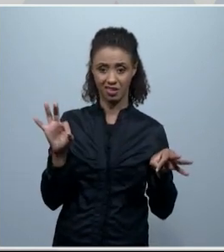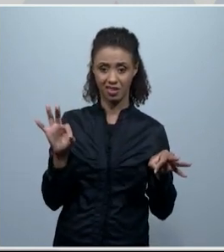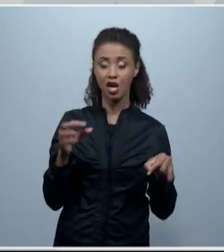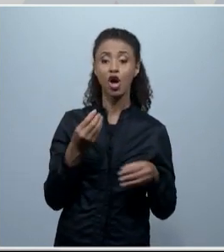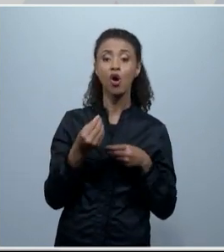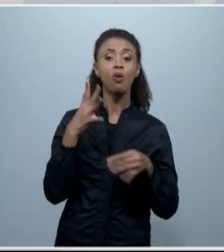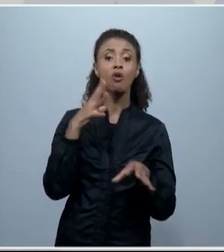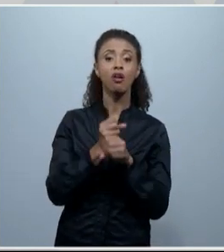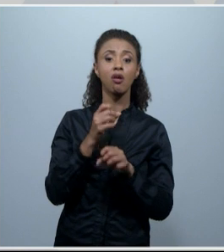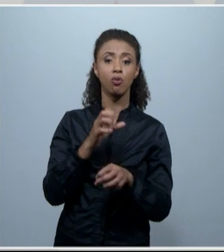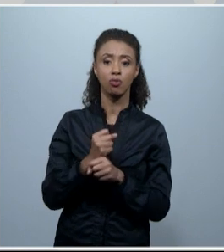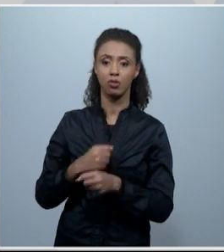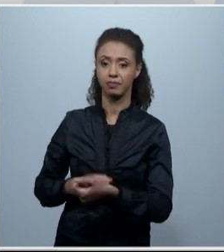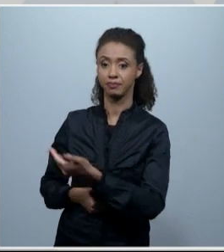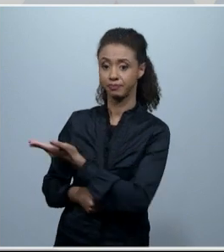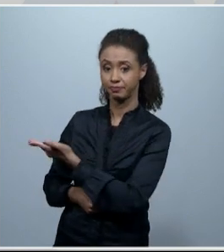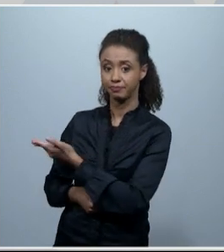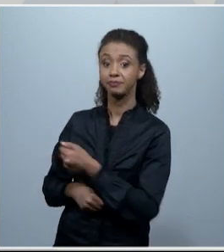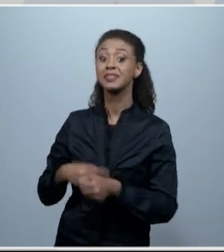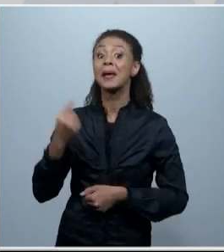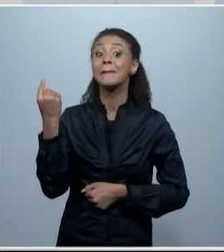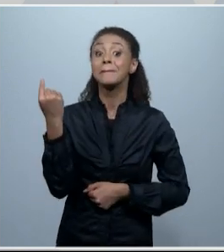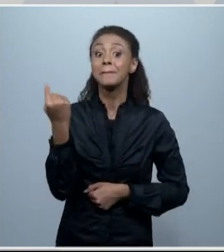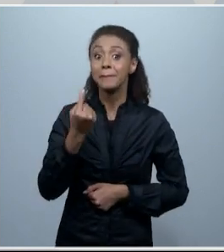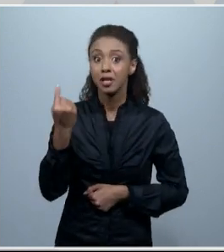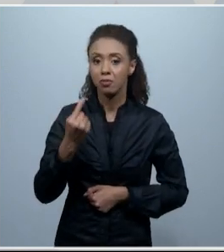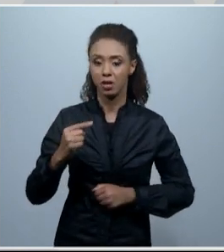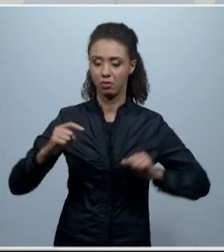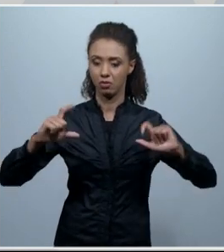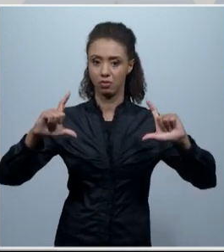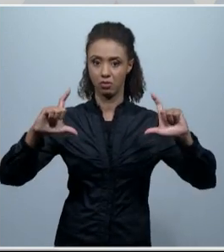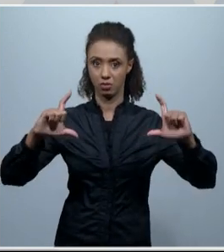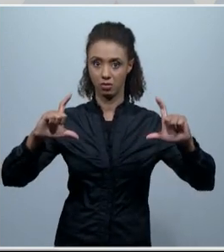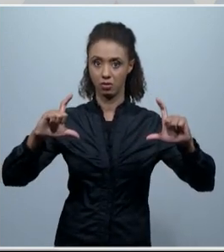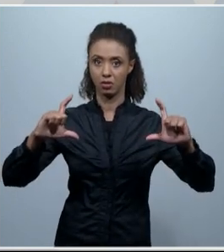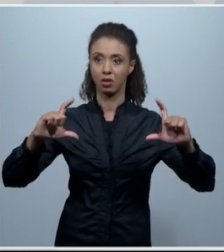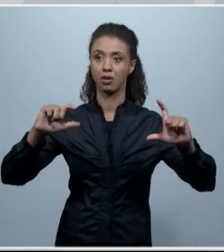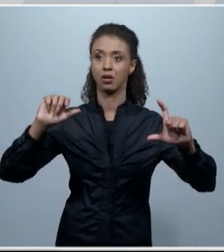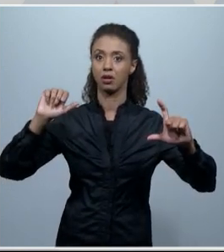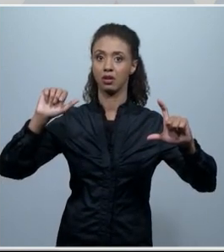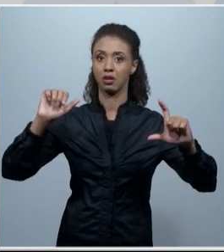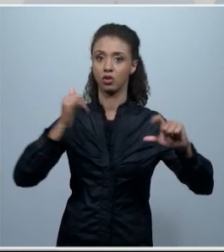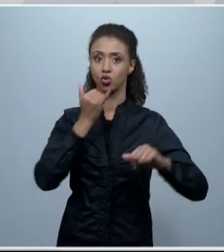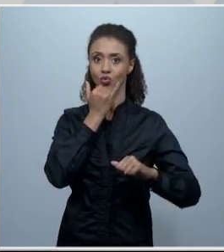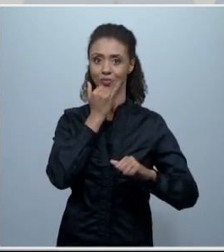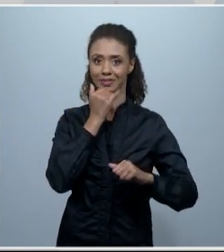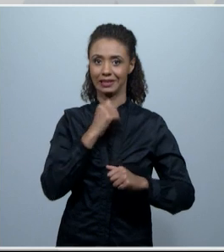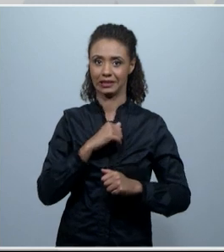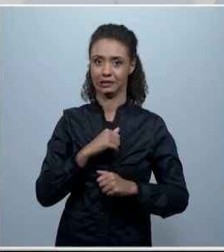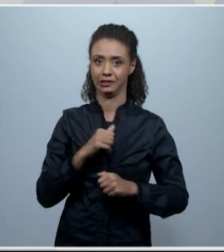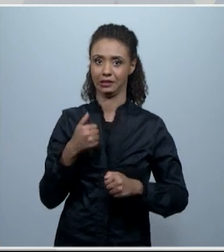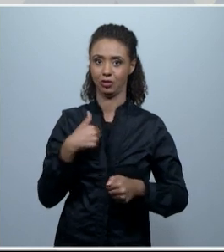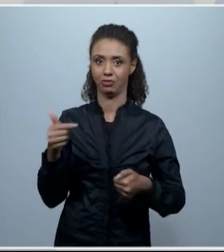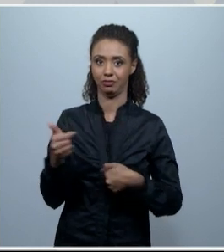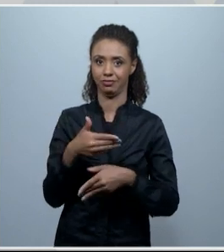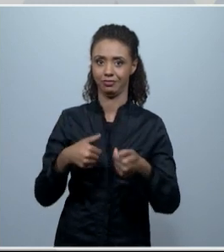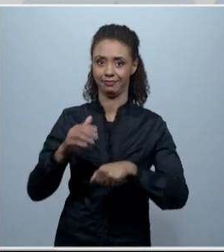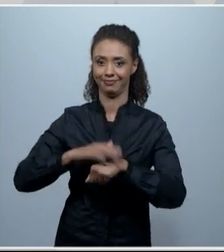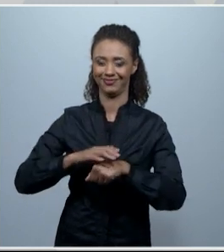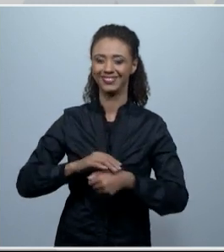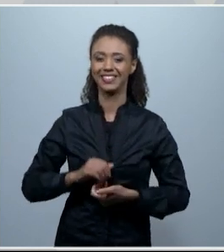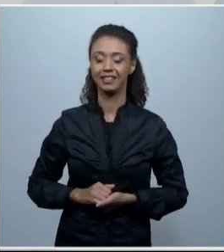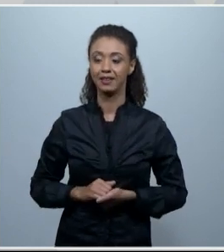entre a e que faço à distância entre b e p ops desculpe pessoal eu passei aqui entre